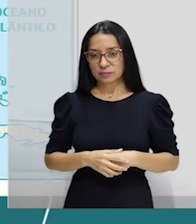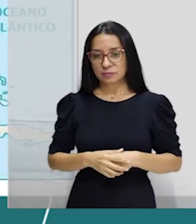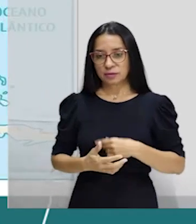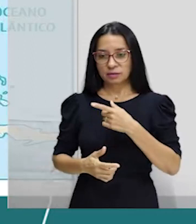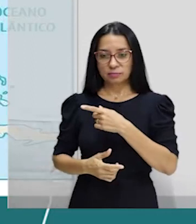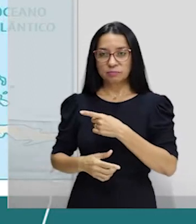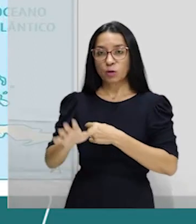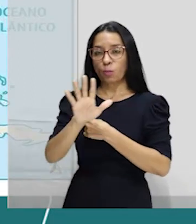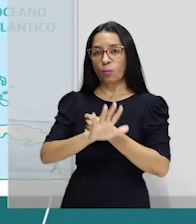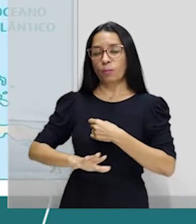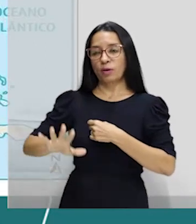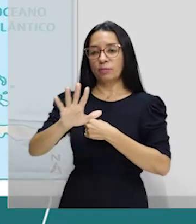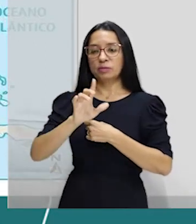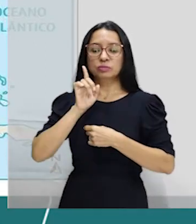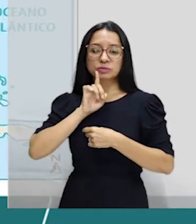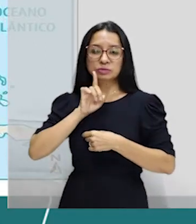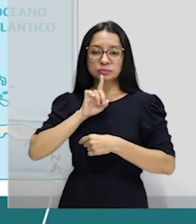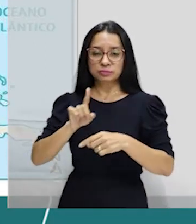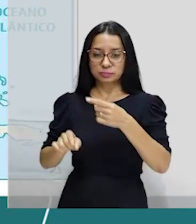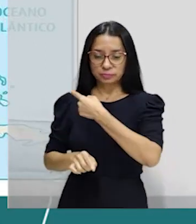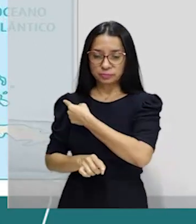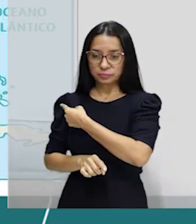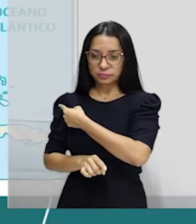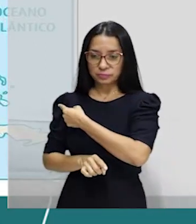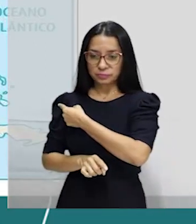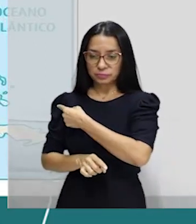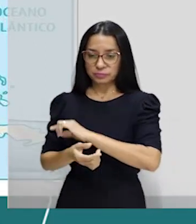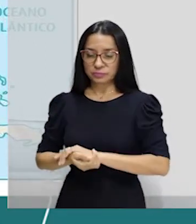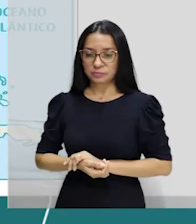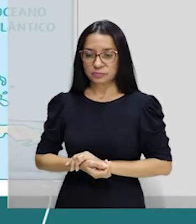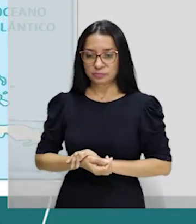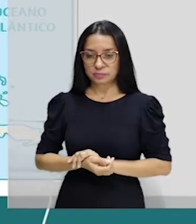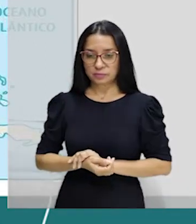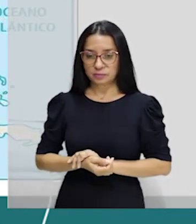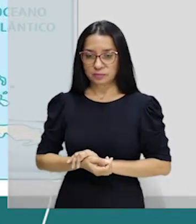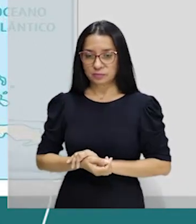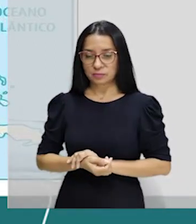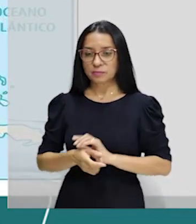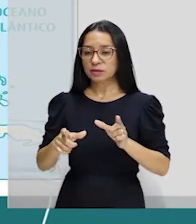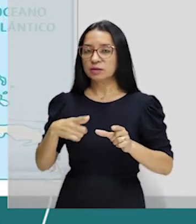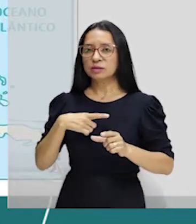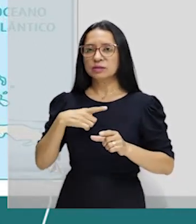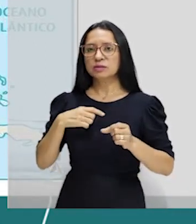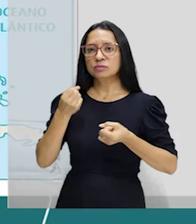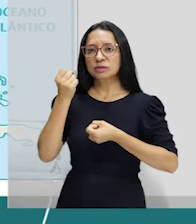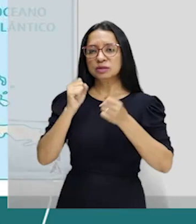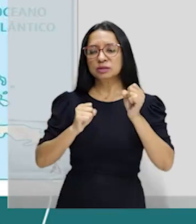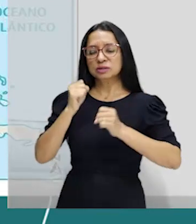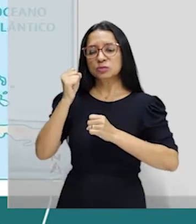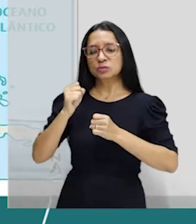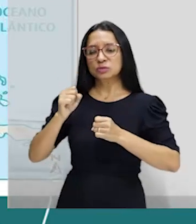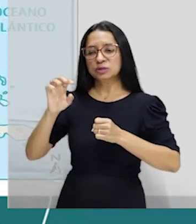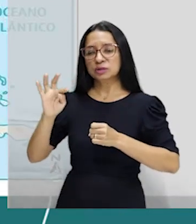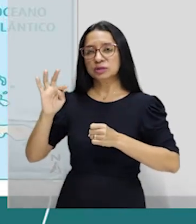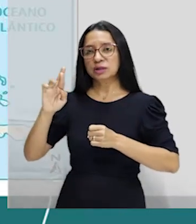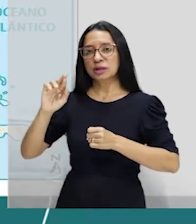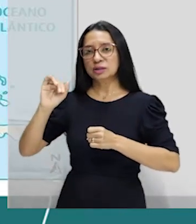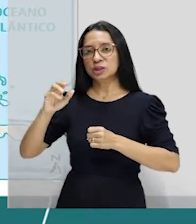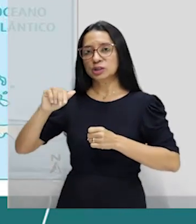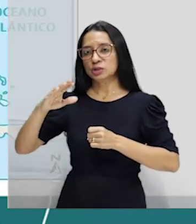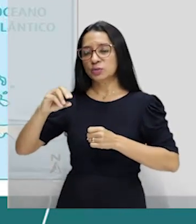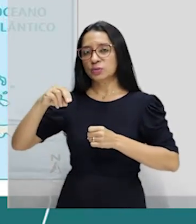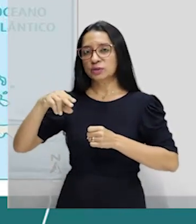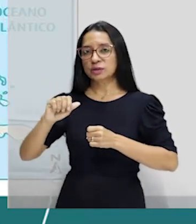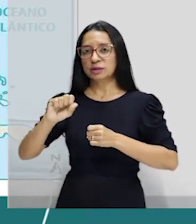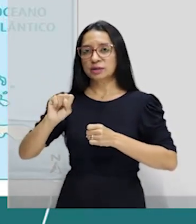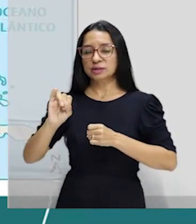está o chamado Manufacturing Belt, tá? Que fica a nordeste da costa leste, onde tu tem as indústrias tradicionais. E aqui